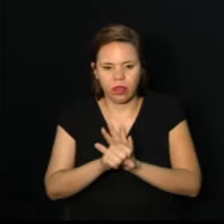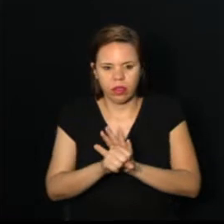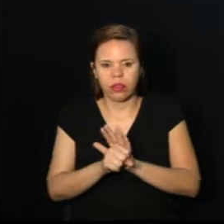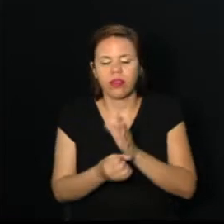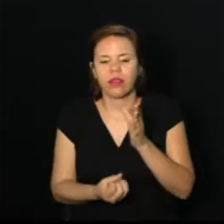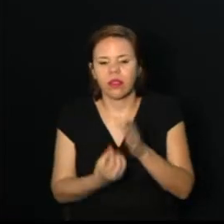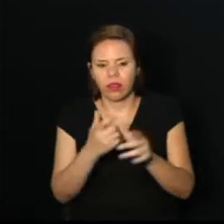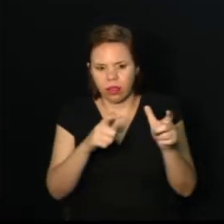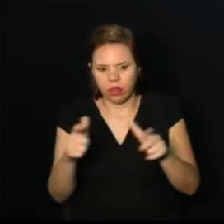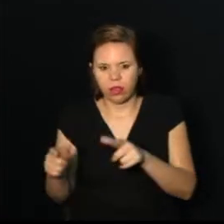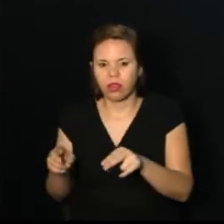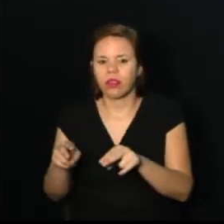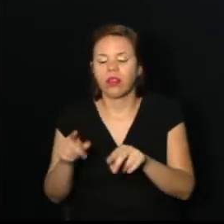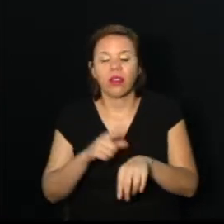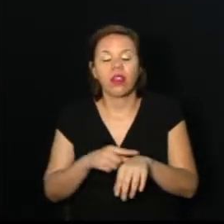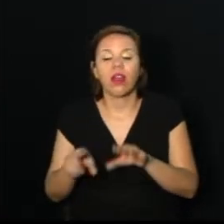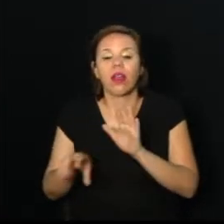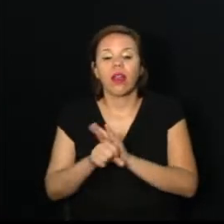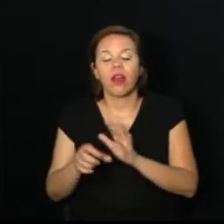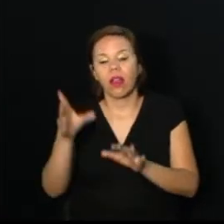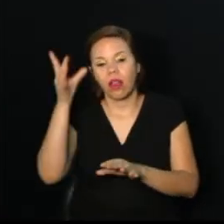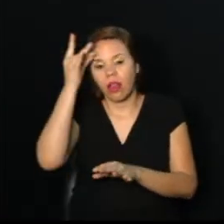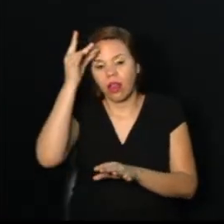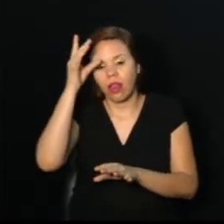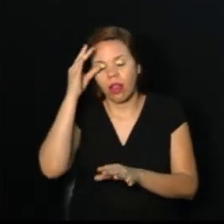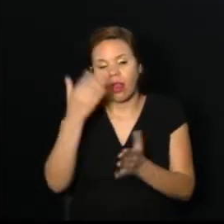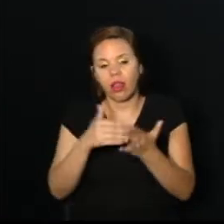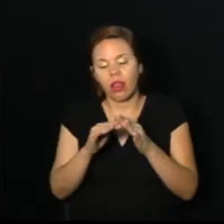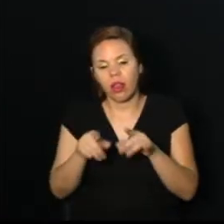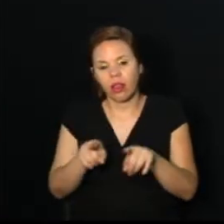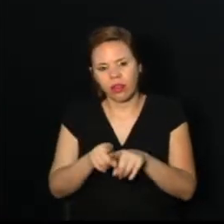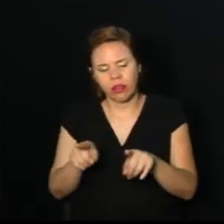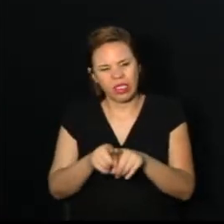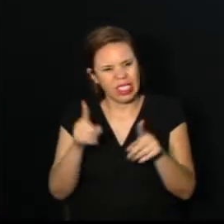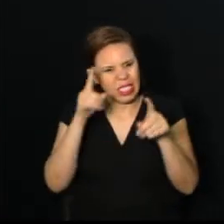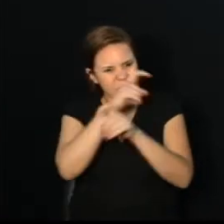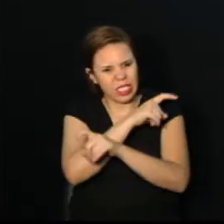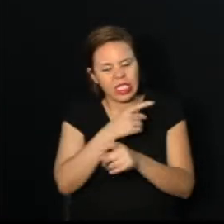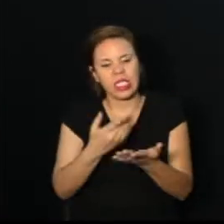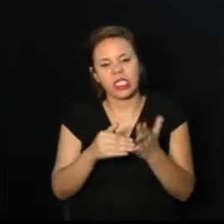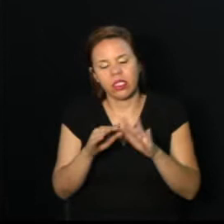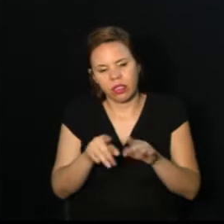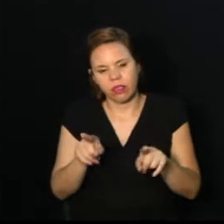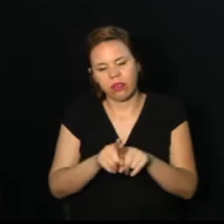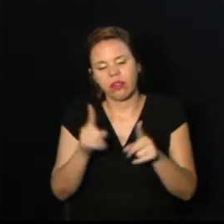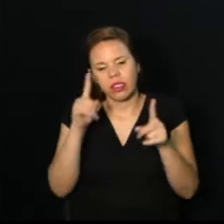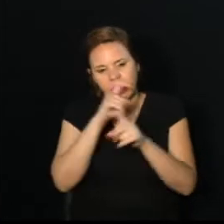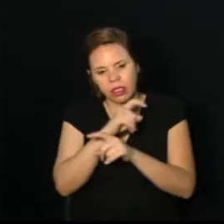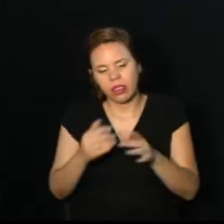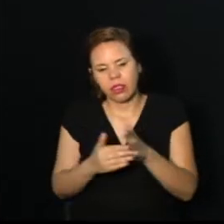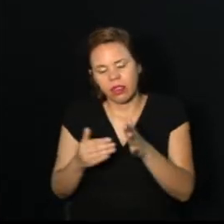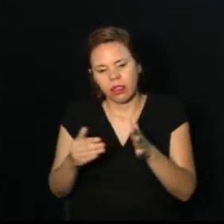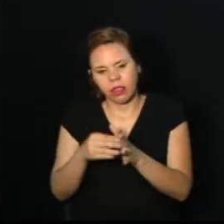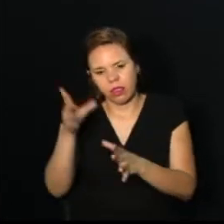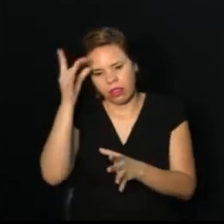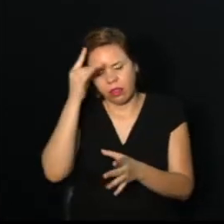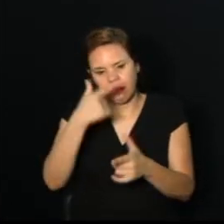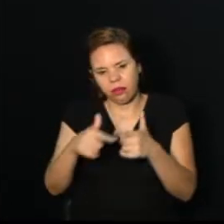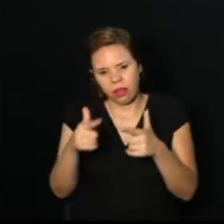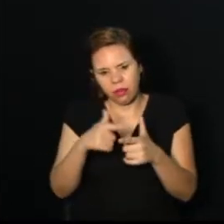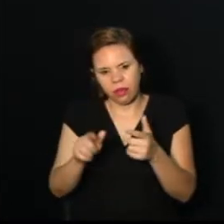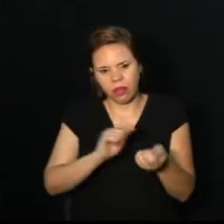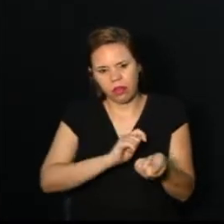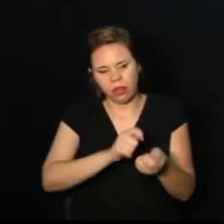circuitaria educacional, né? Então, dificuldade escolar é um problema pedagógico